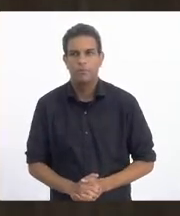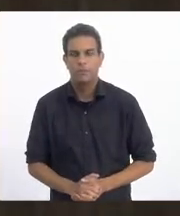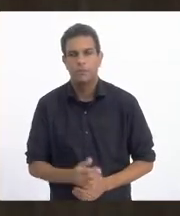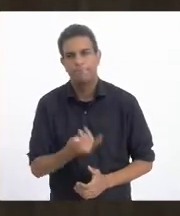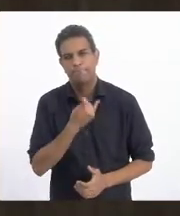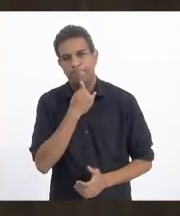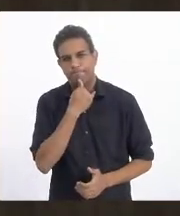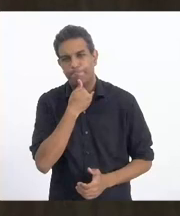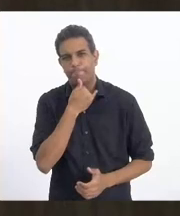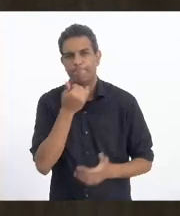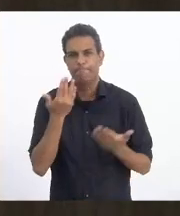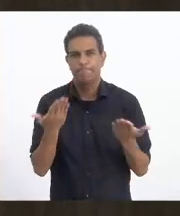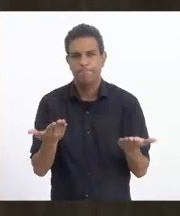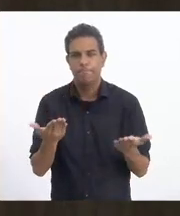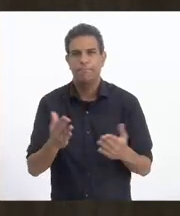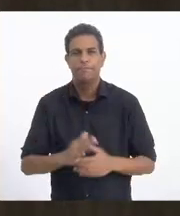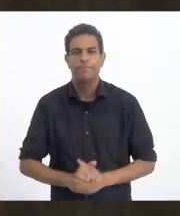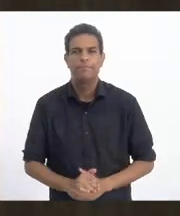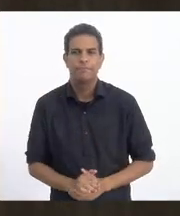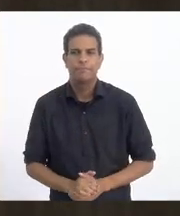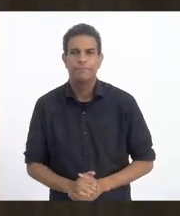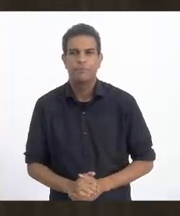infelizmente, nós